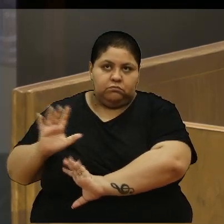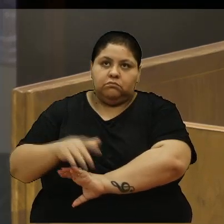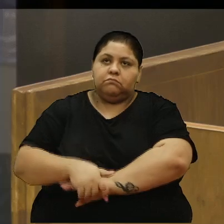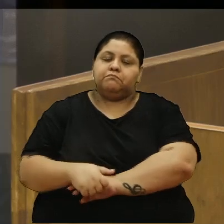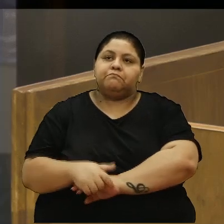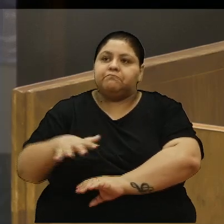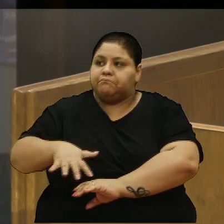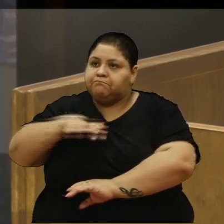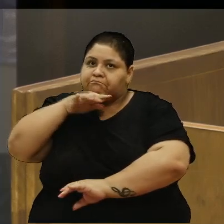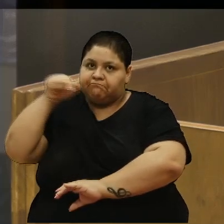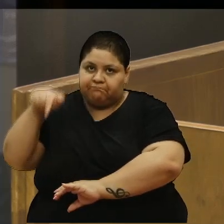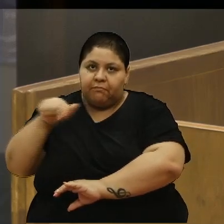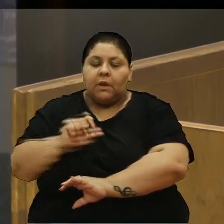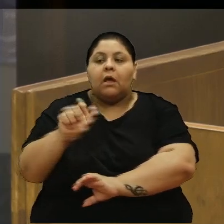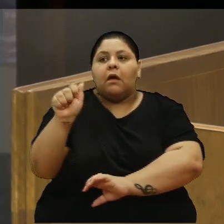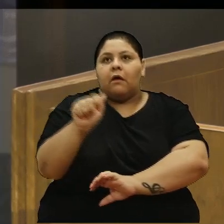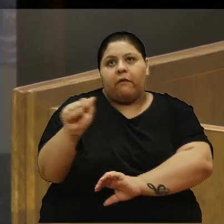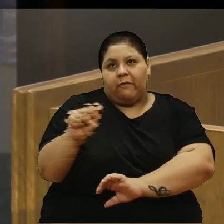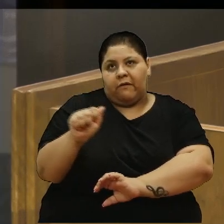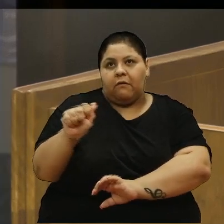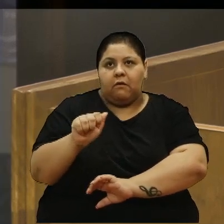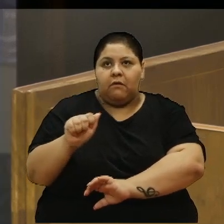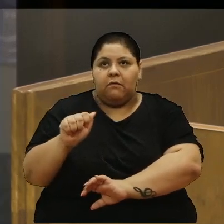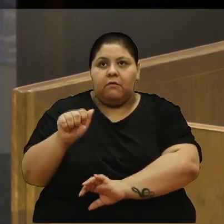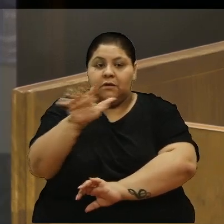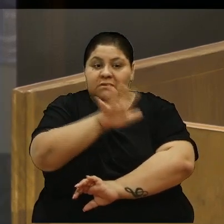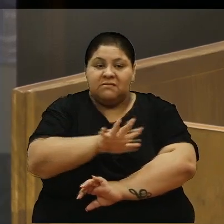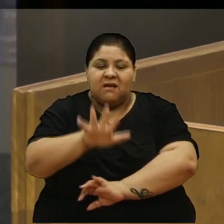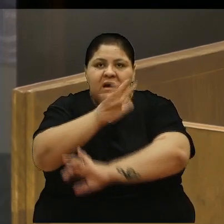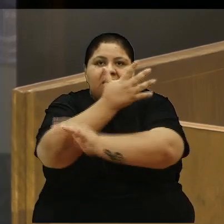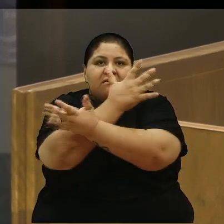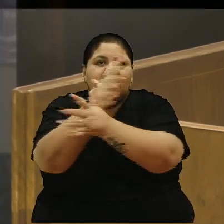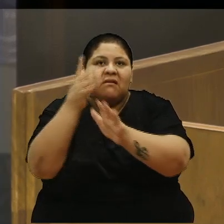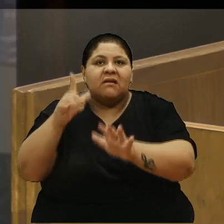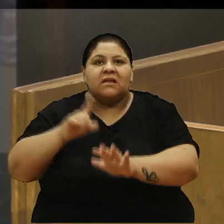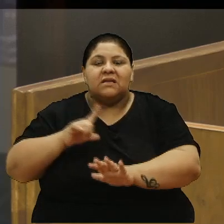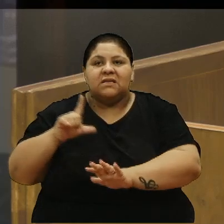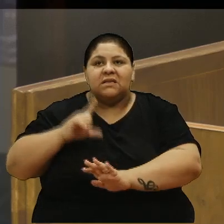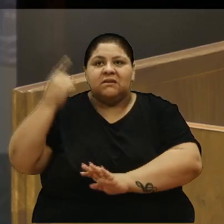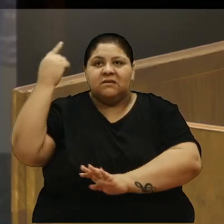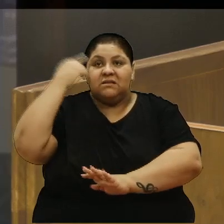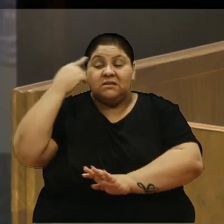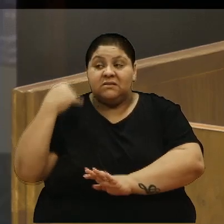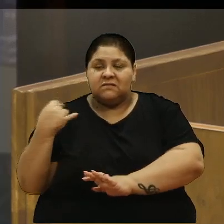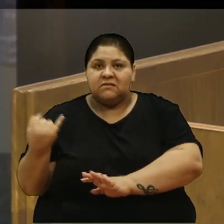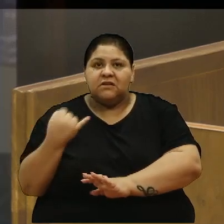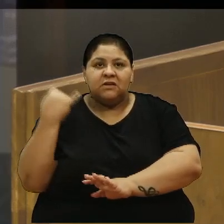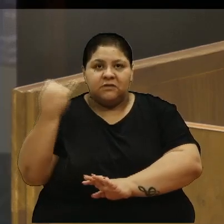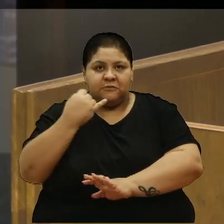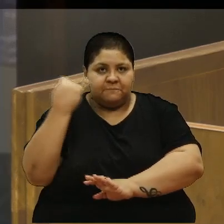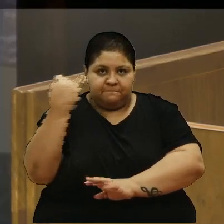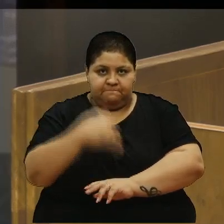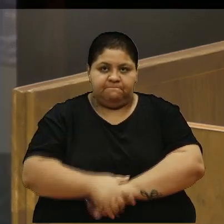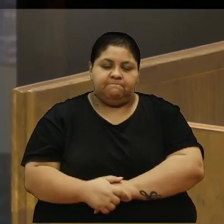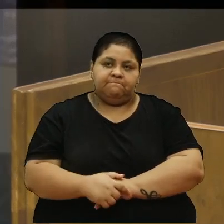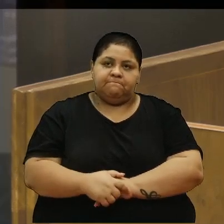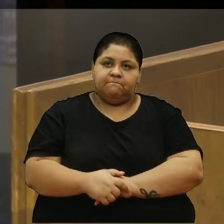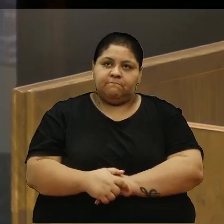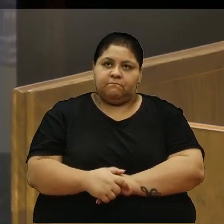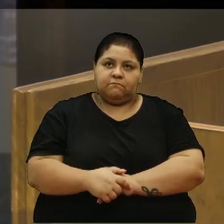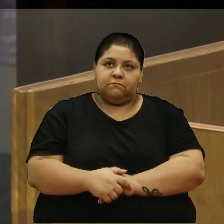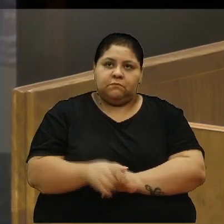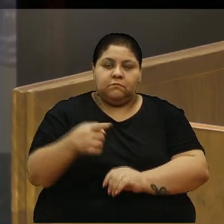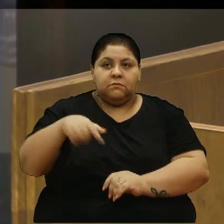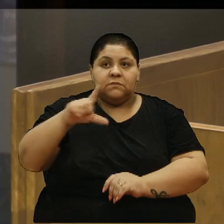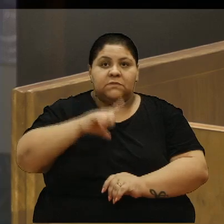E essa associação, na parte ambiental, a gente tem que considerar a importância dela. E a